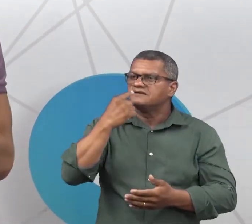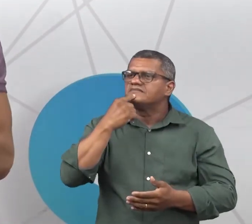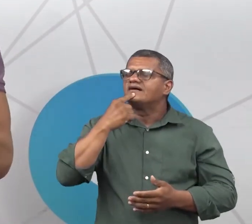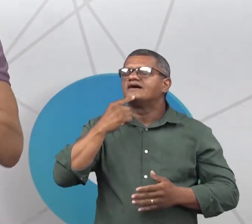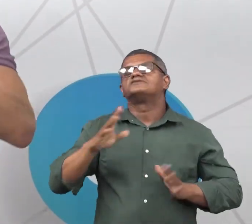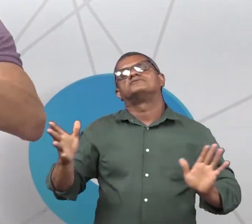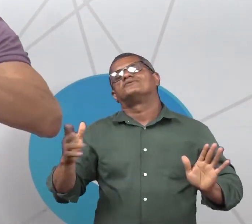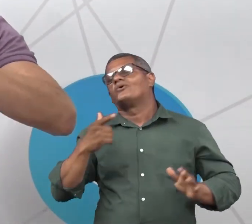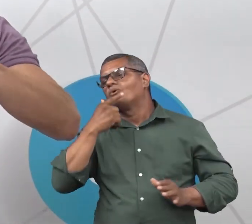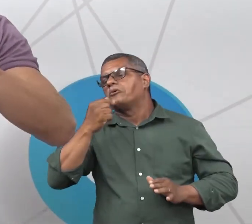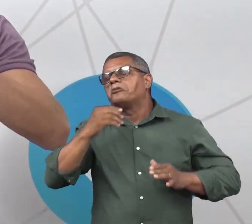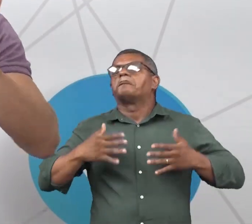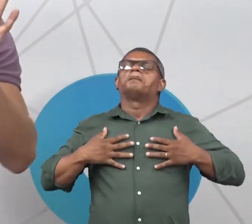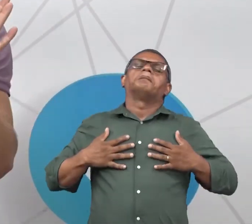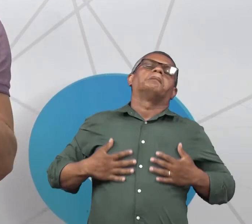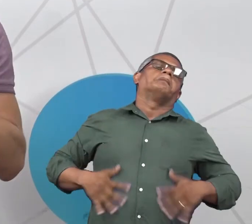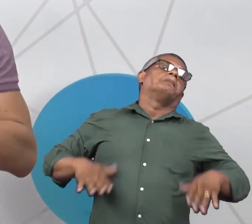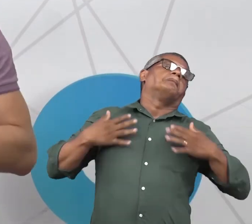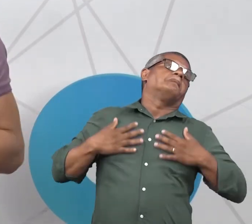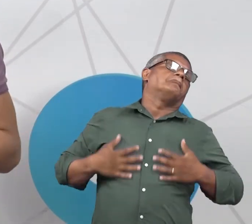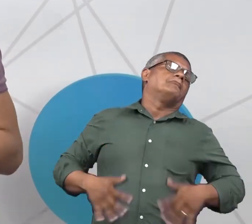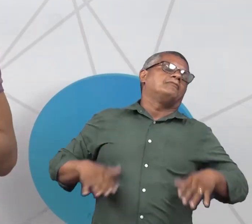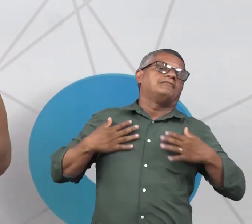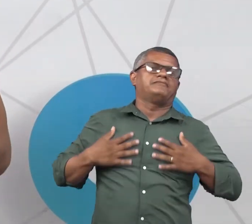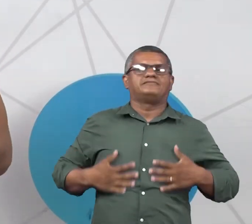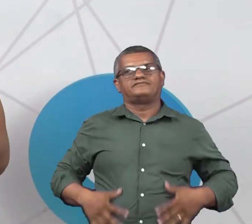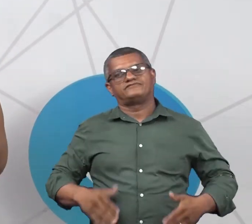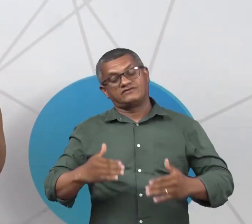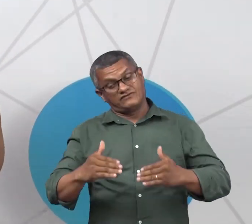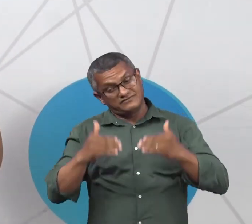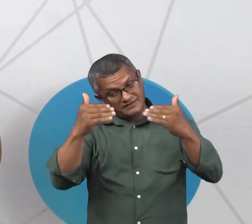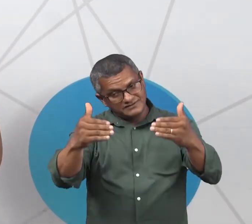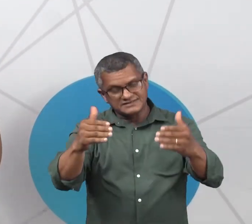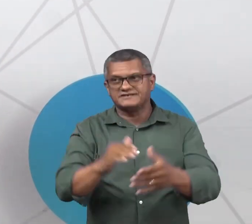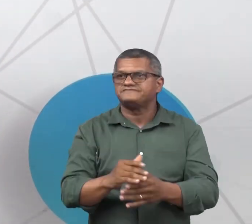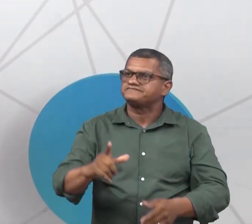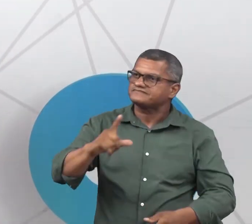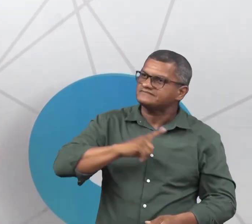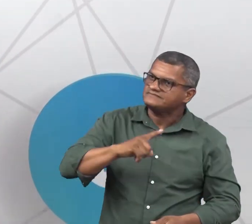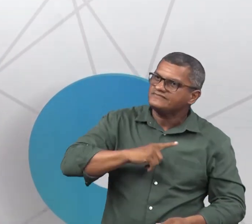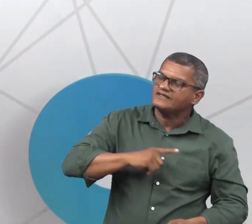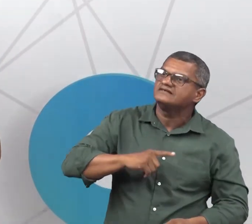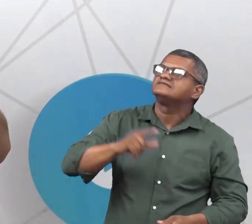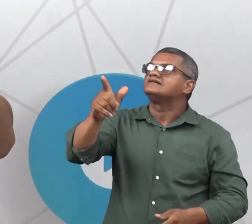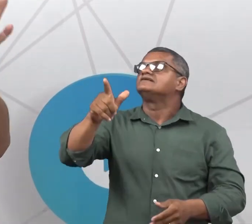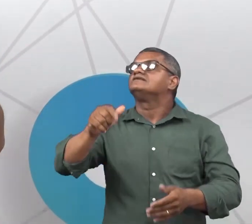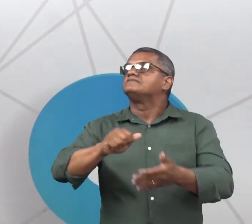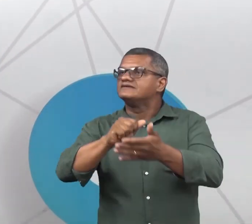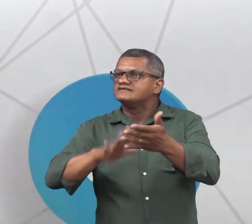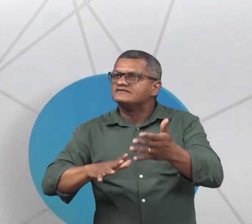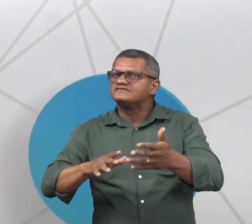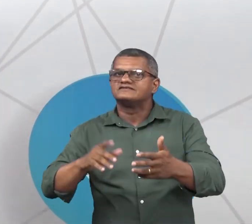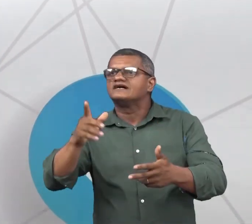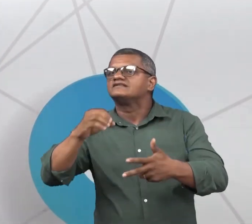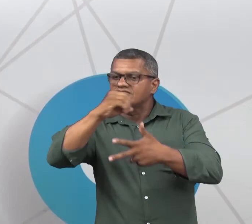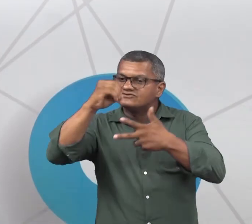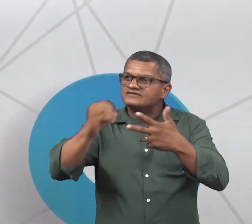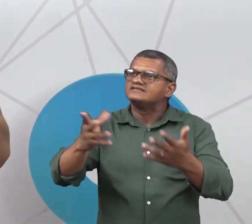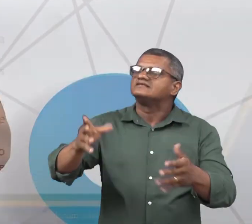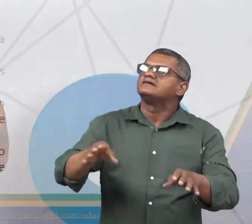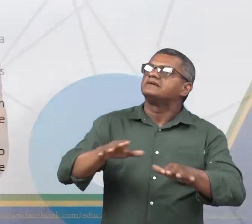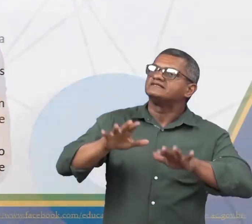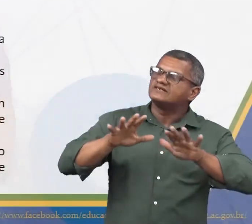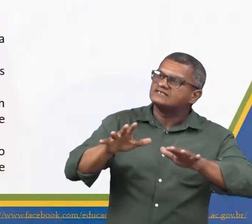vê na imagem, o homem completamente distante de todo esse contexto. Então vamos avançar. Temos aí uma